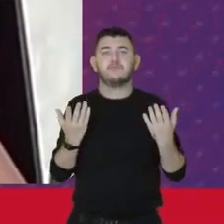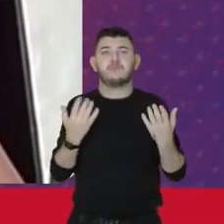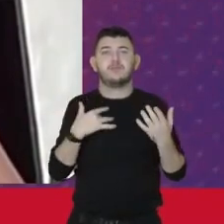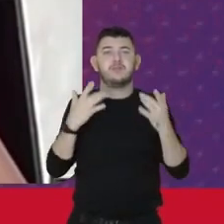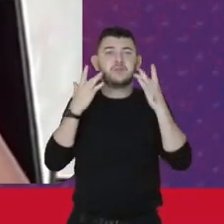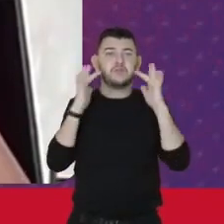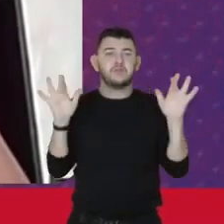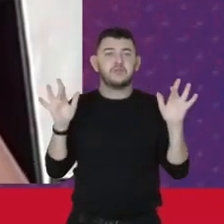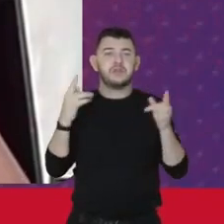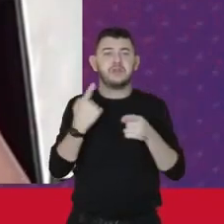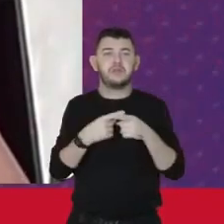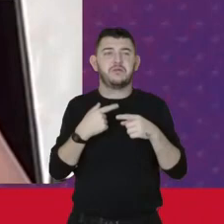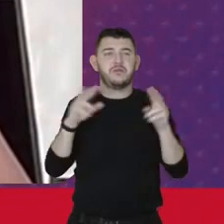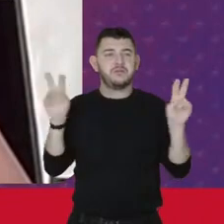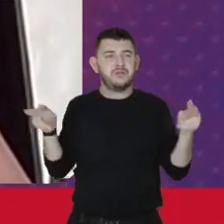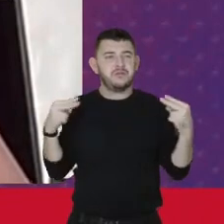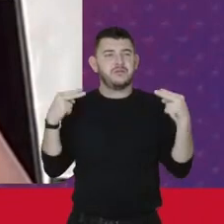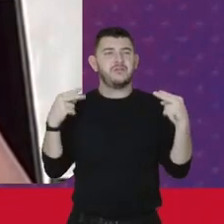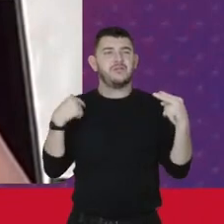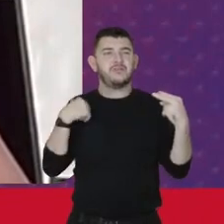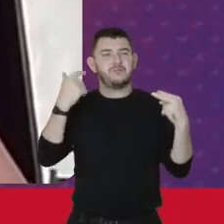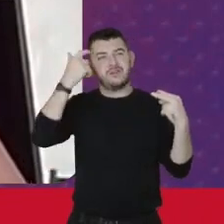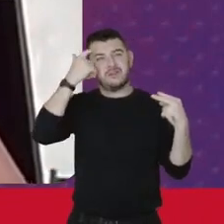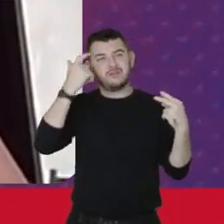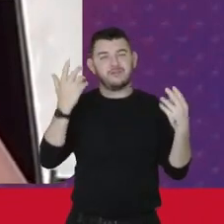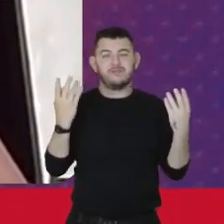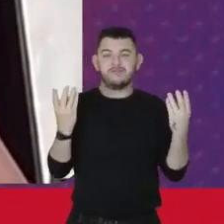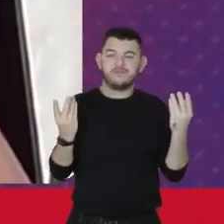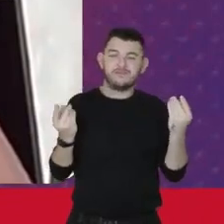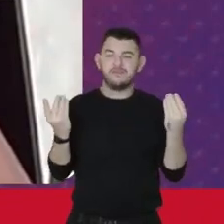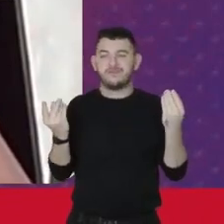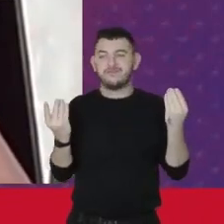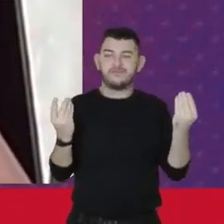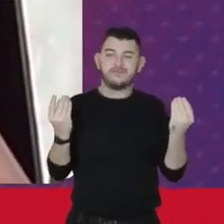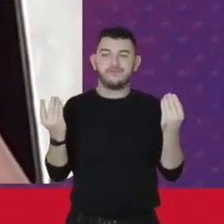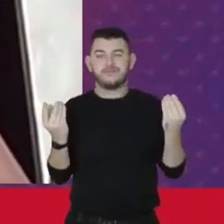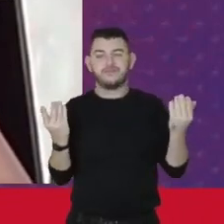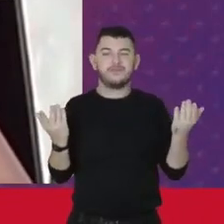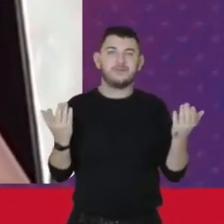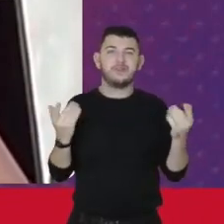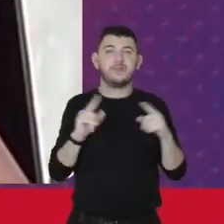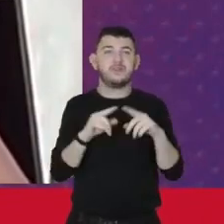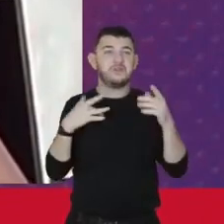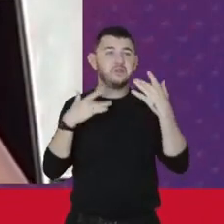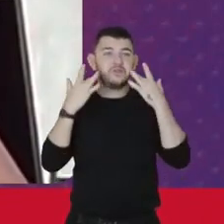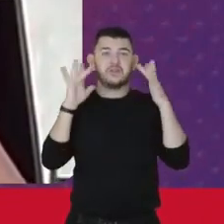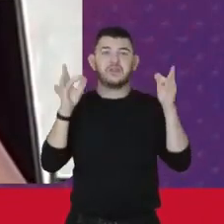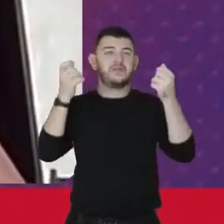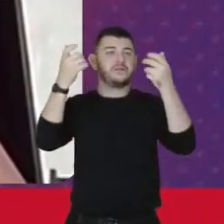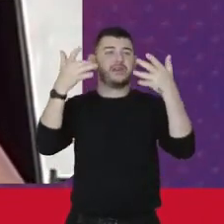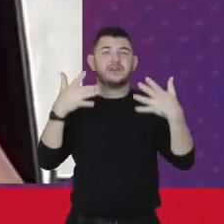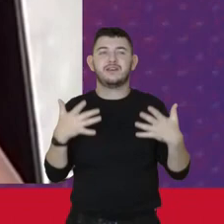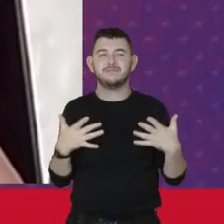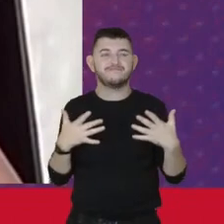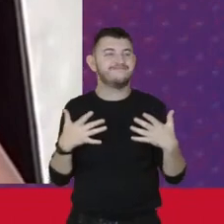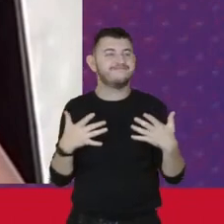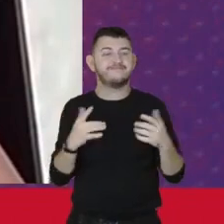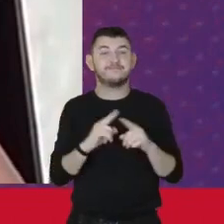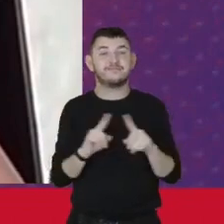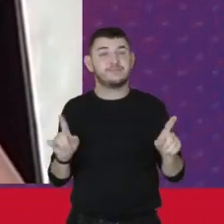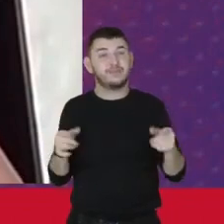Não sei se foi porque me viu e achou que a vaga era para isso, não sei nem como explicar, mas eu acredito que eu